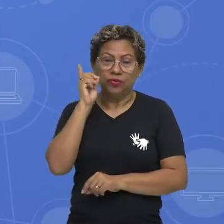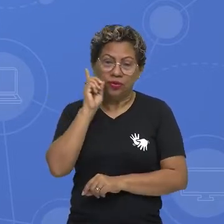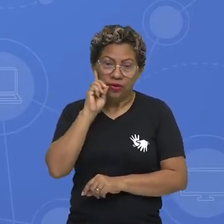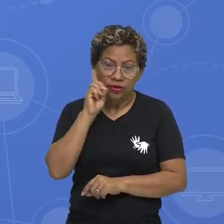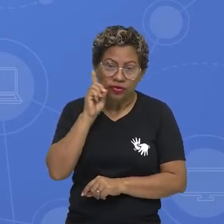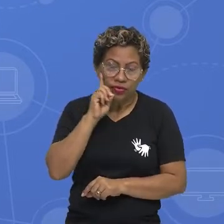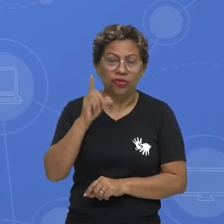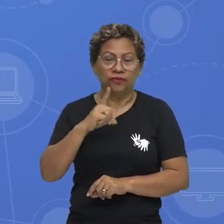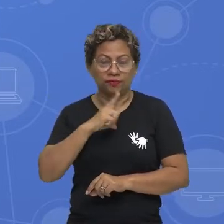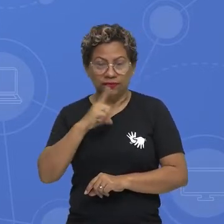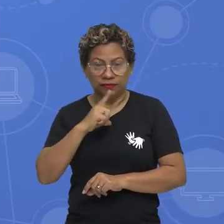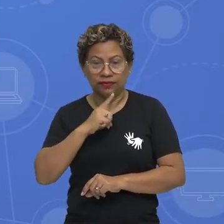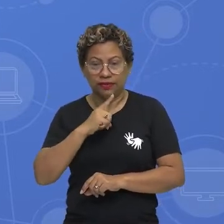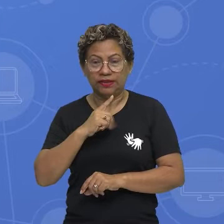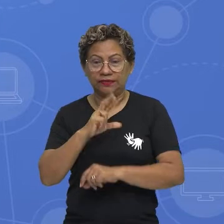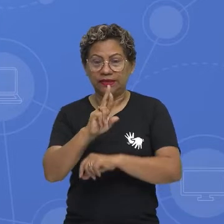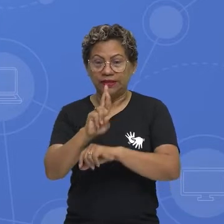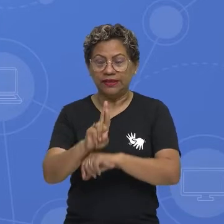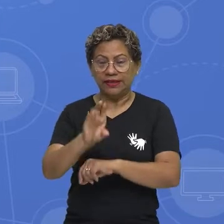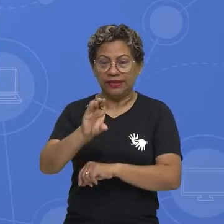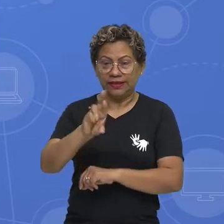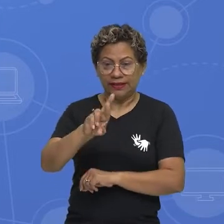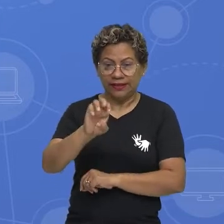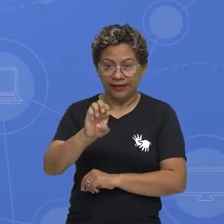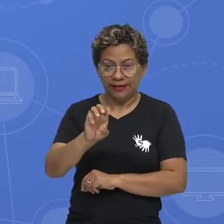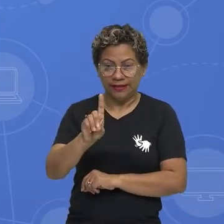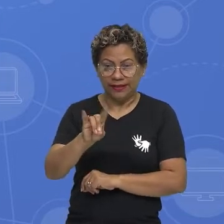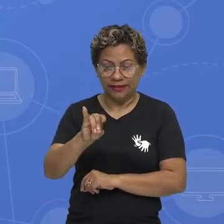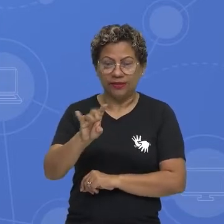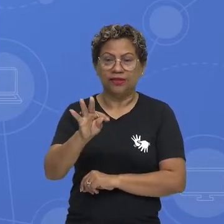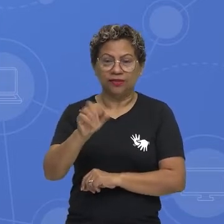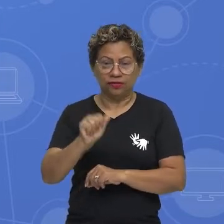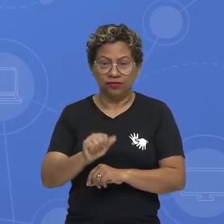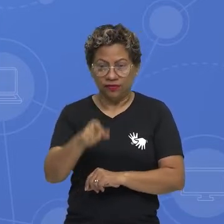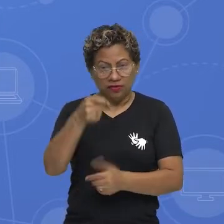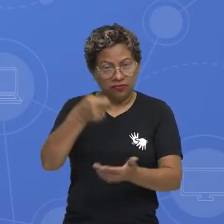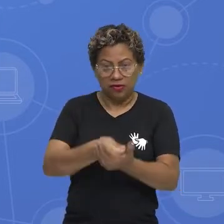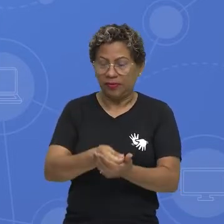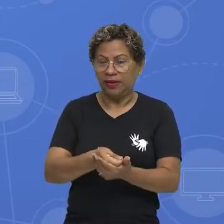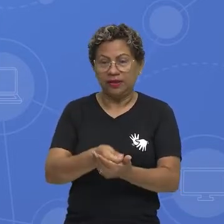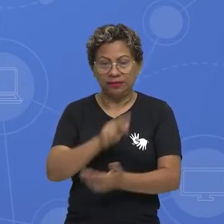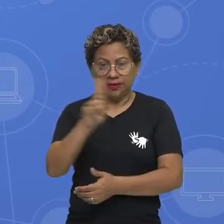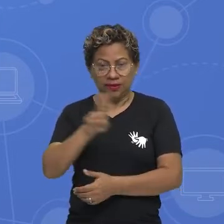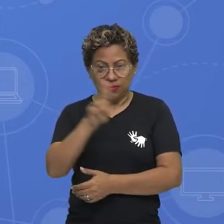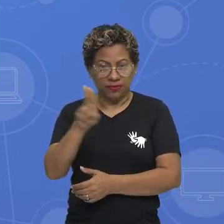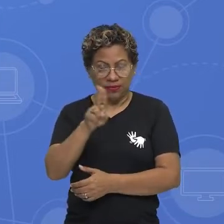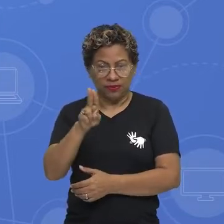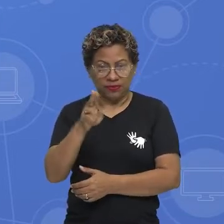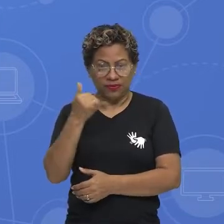e agora tem muitos créditos para usar. Então você nem vai precisar pagar por este consumo.